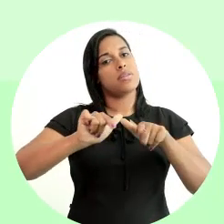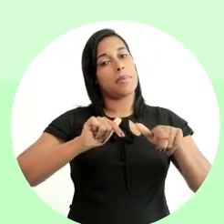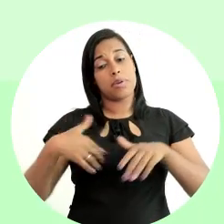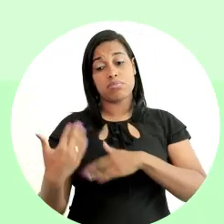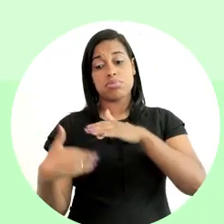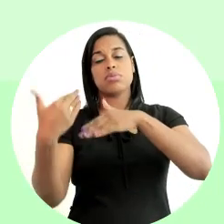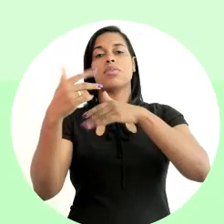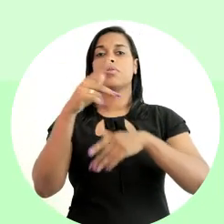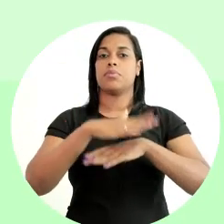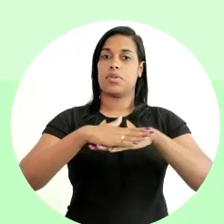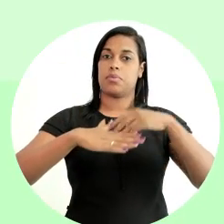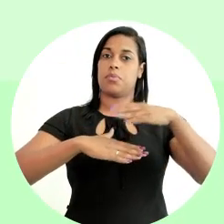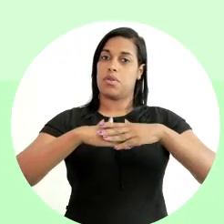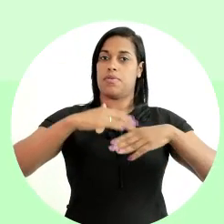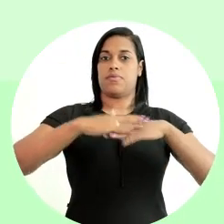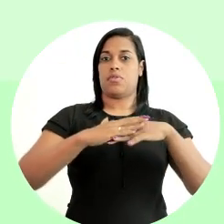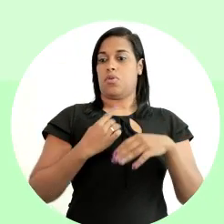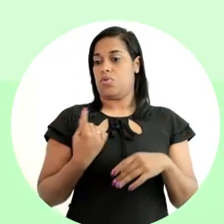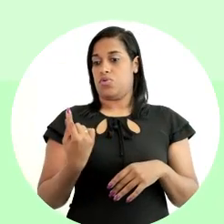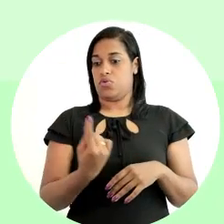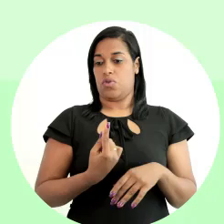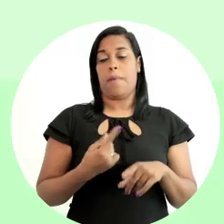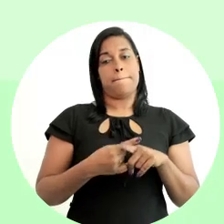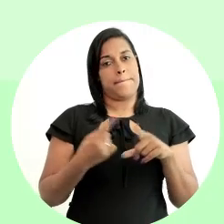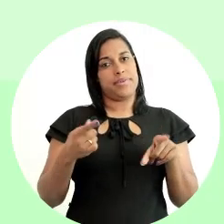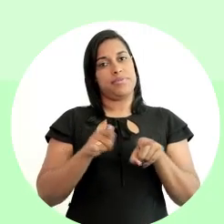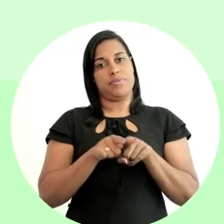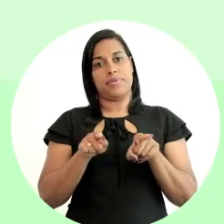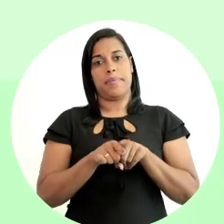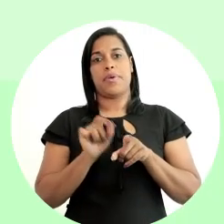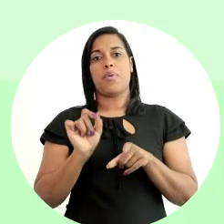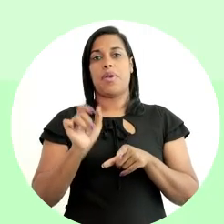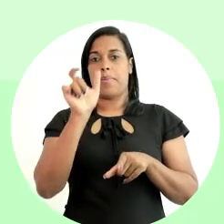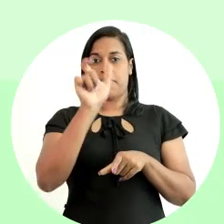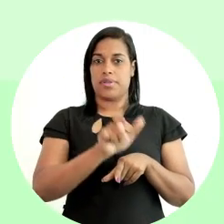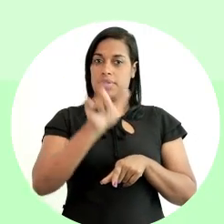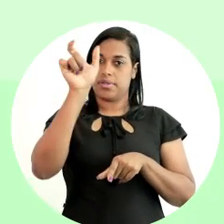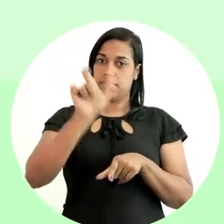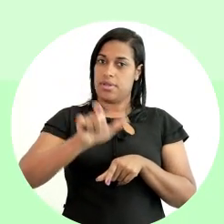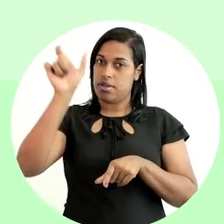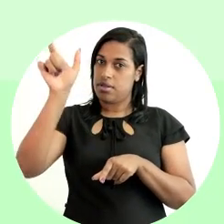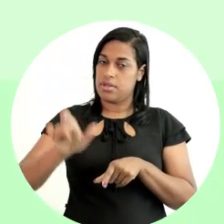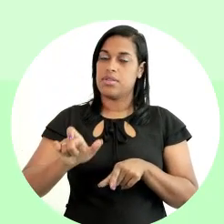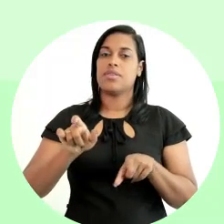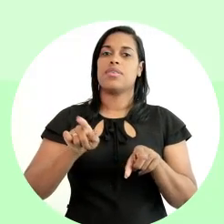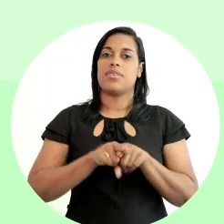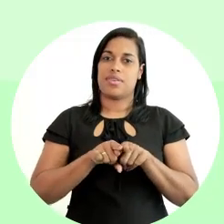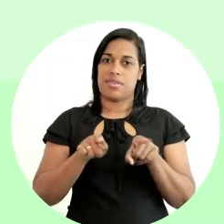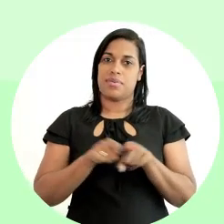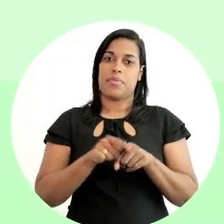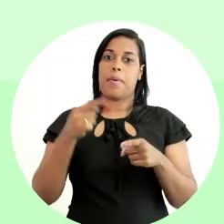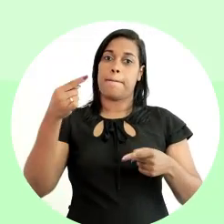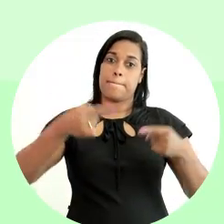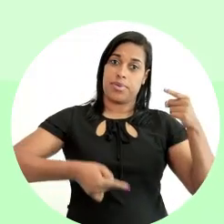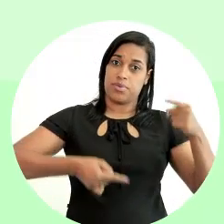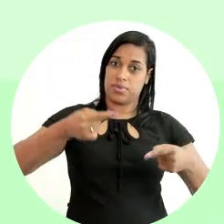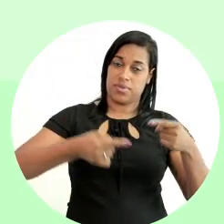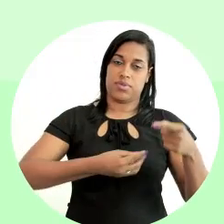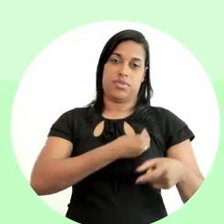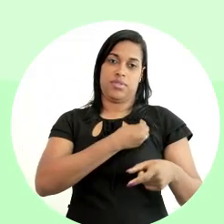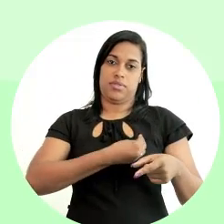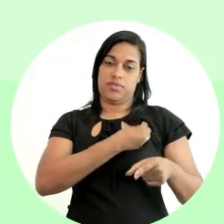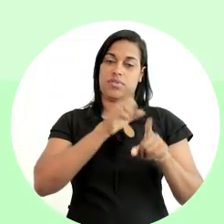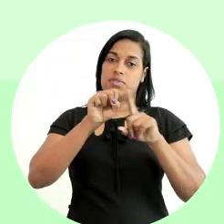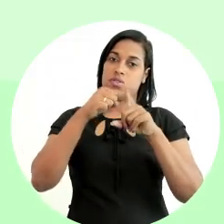para um desenvolvimento profissional. Mas não apenas isso. É também para a cidadania, enquanto um ser político que vive